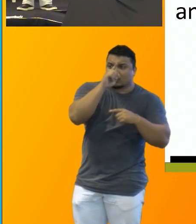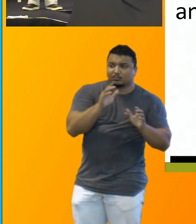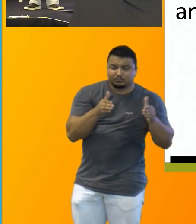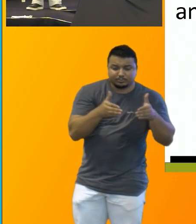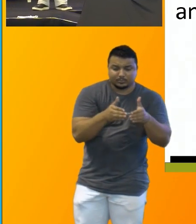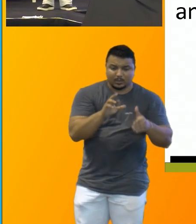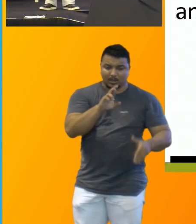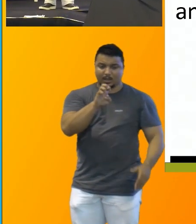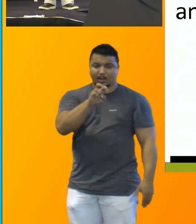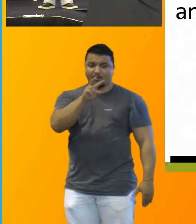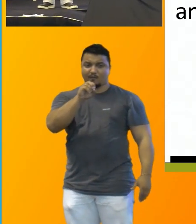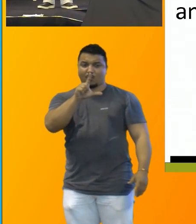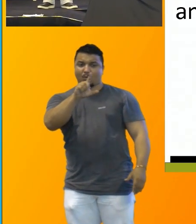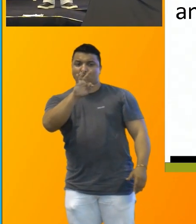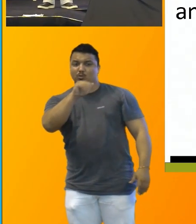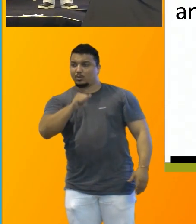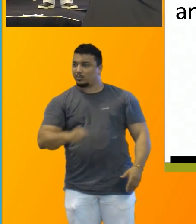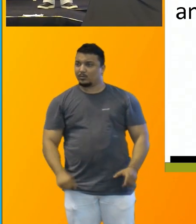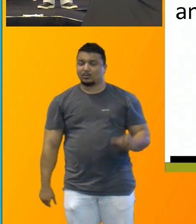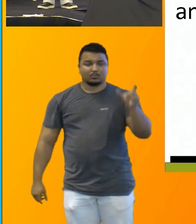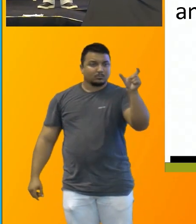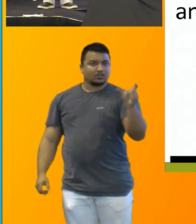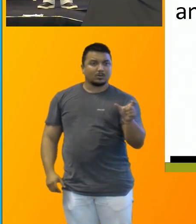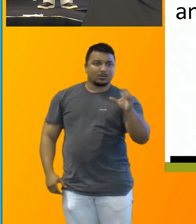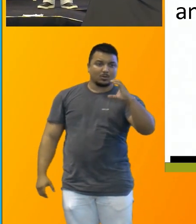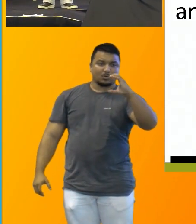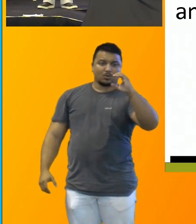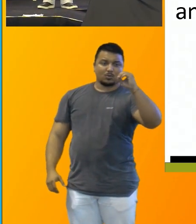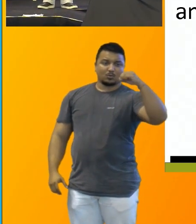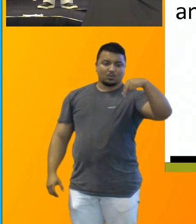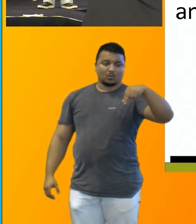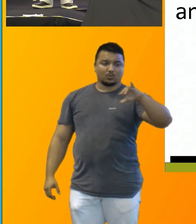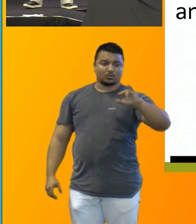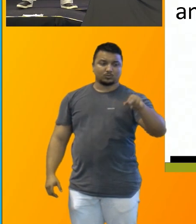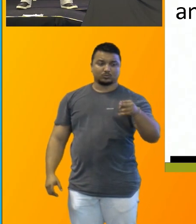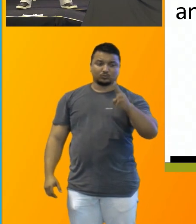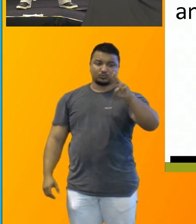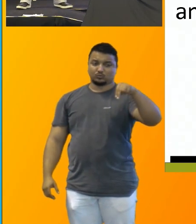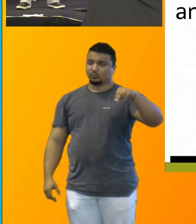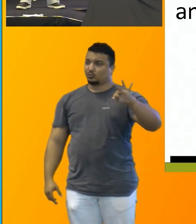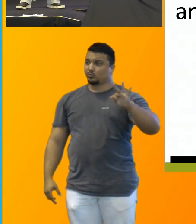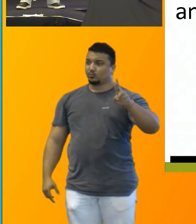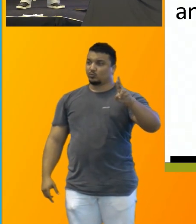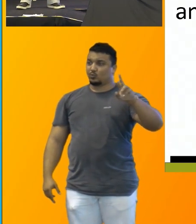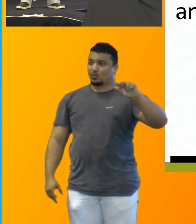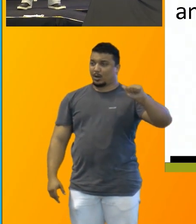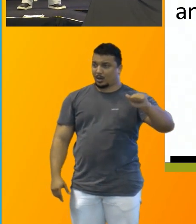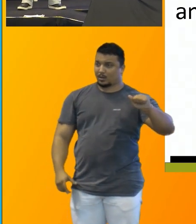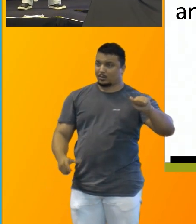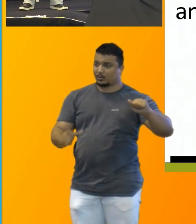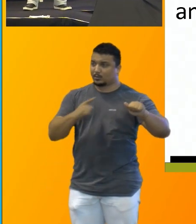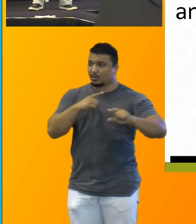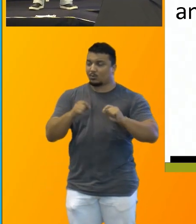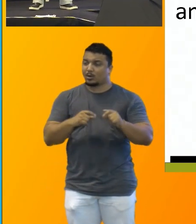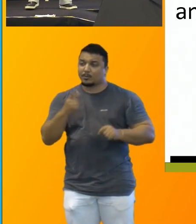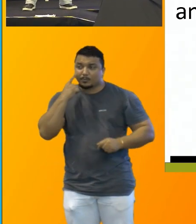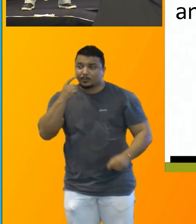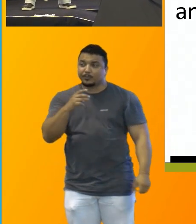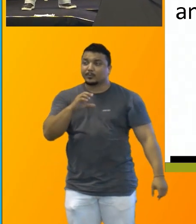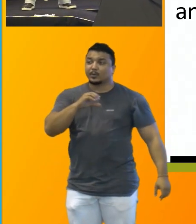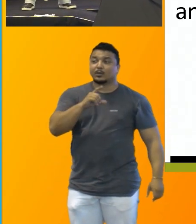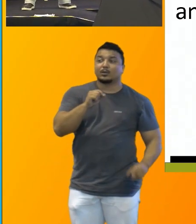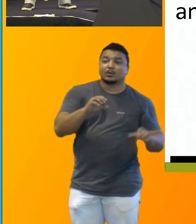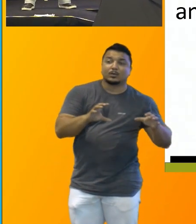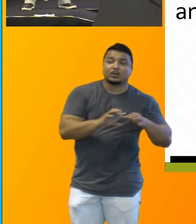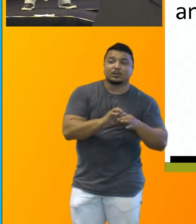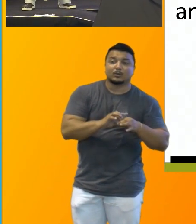muito comum para professor de história, a conjuntura. Então eu queria que você anotasse aí, conjuntura é momento. Eu quero ouvir sua voz, conjuntura é o